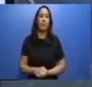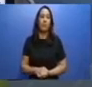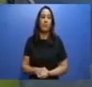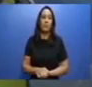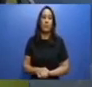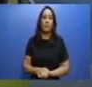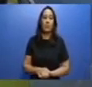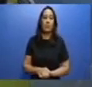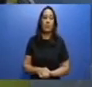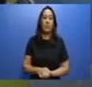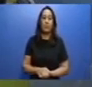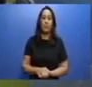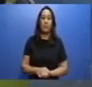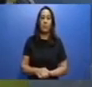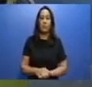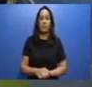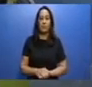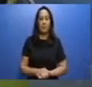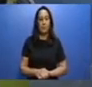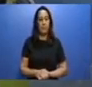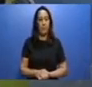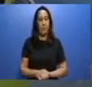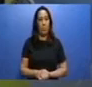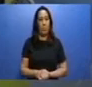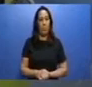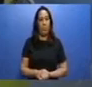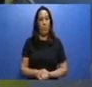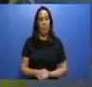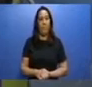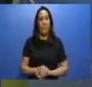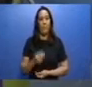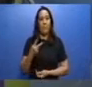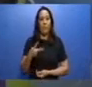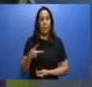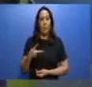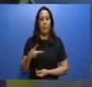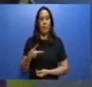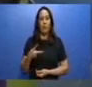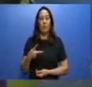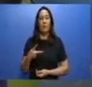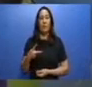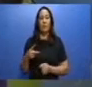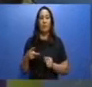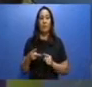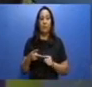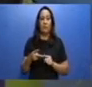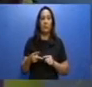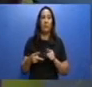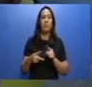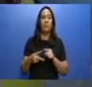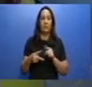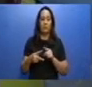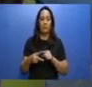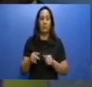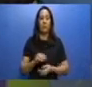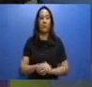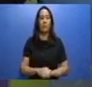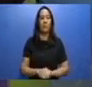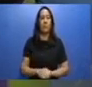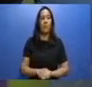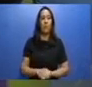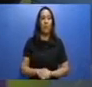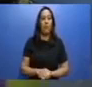Eu vejo um retângulo, vocês também veem? Então, nós colocamos aqui, triângulo e